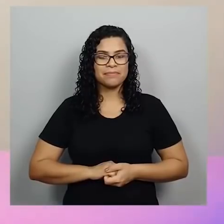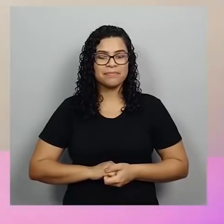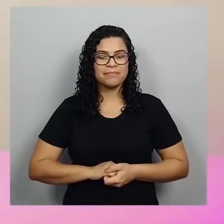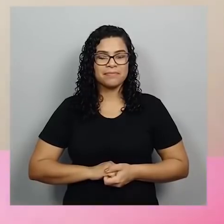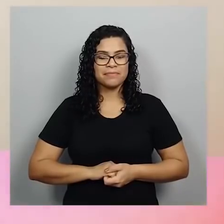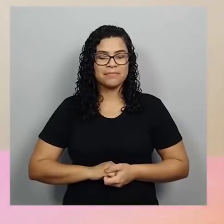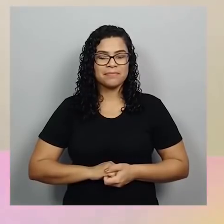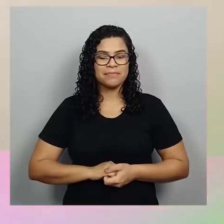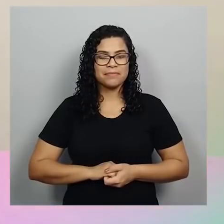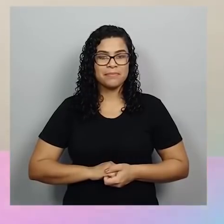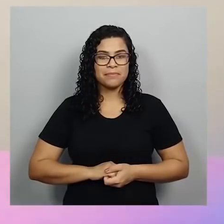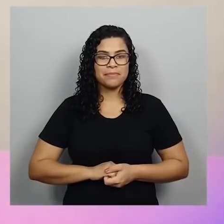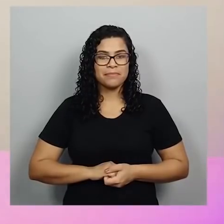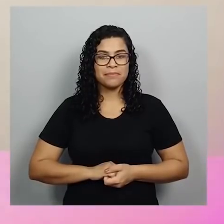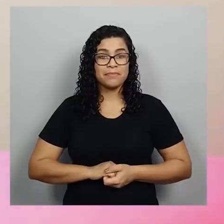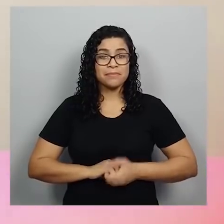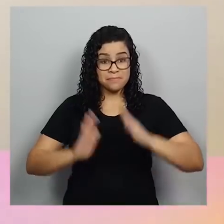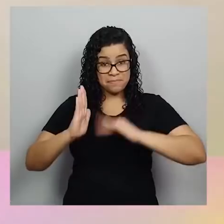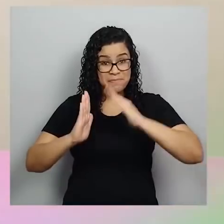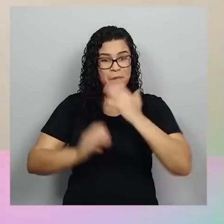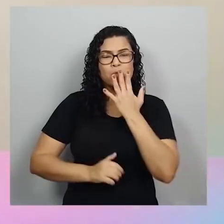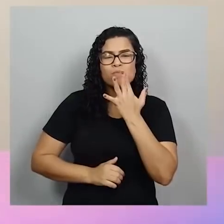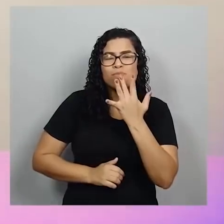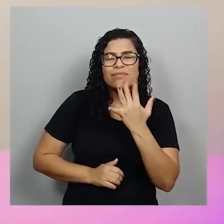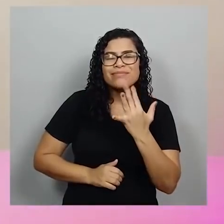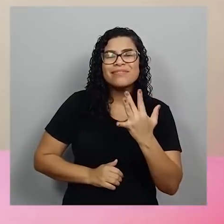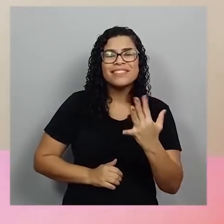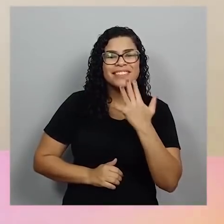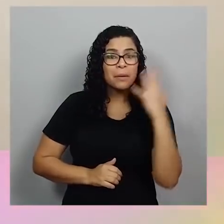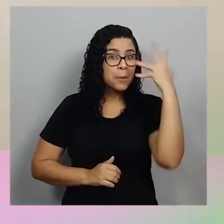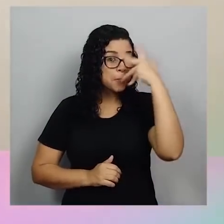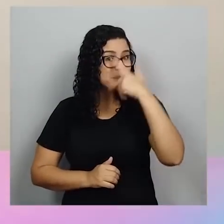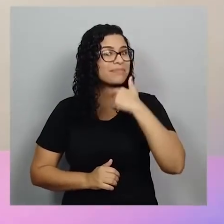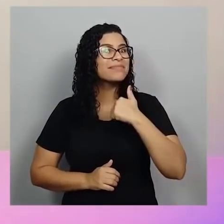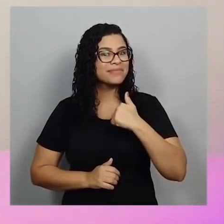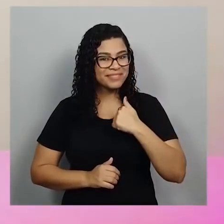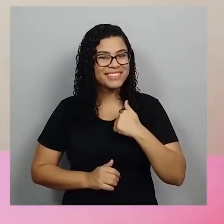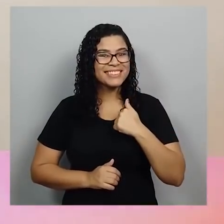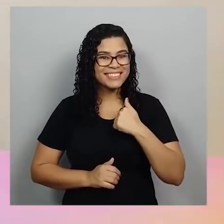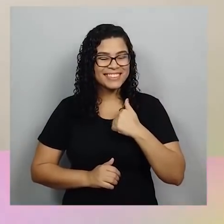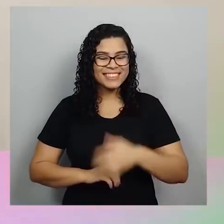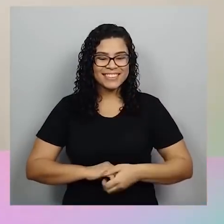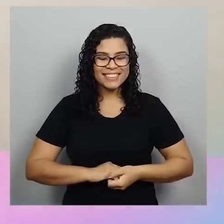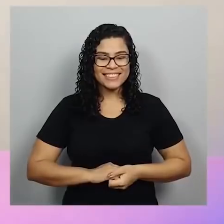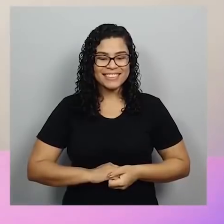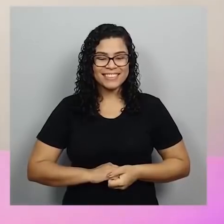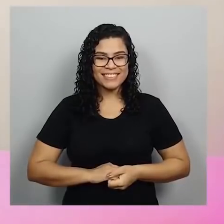Olhem lá, pinte bem colorido, bem bonito.